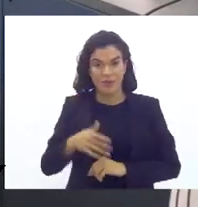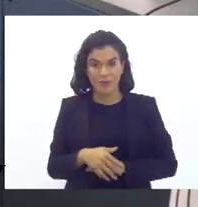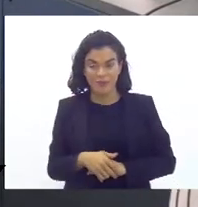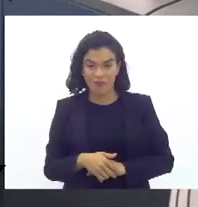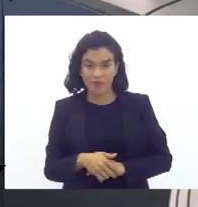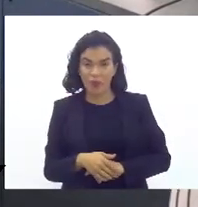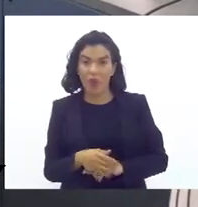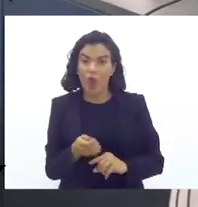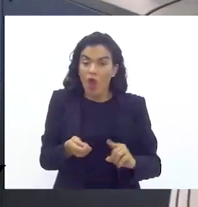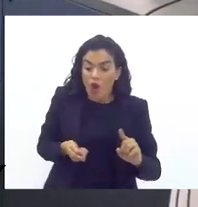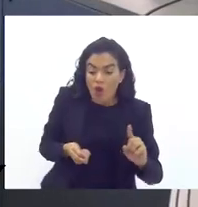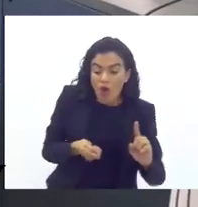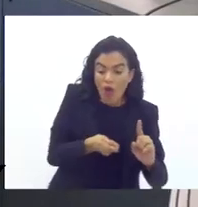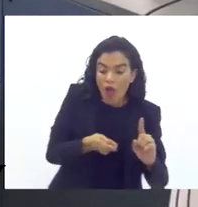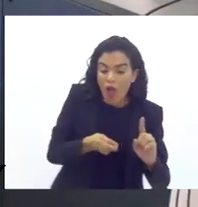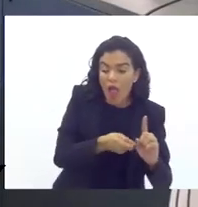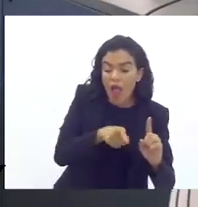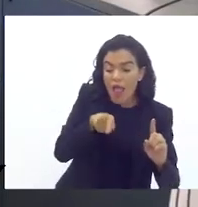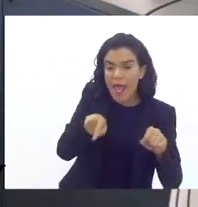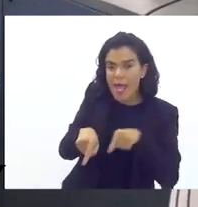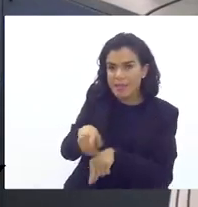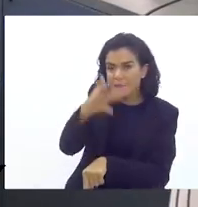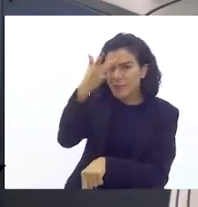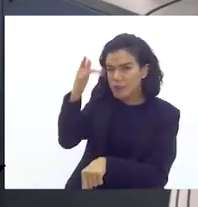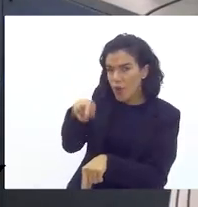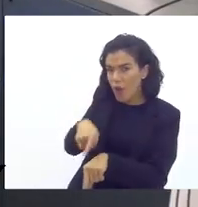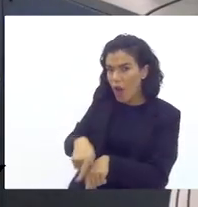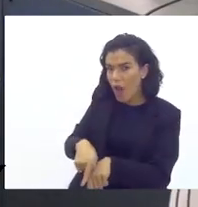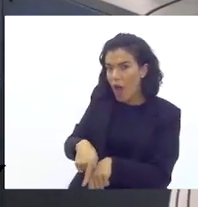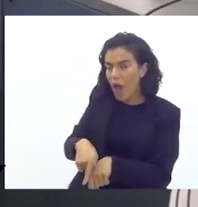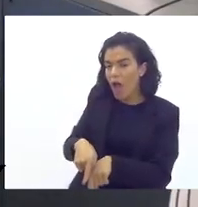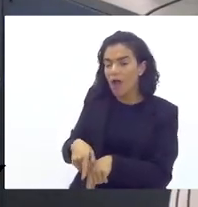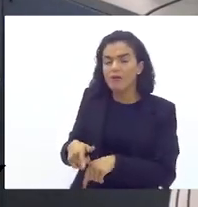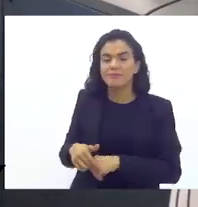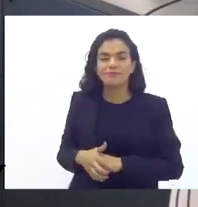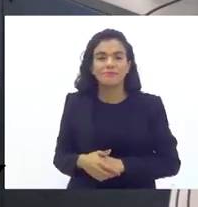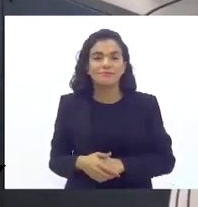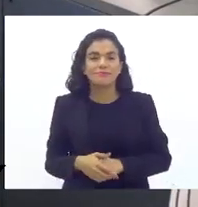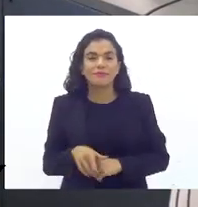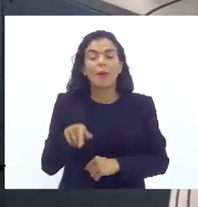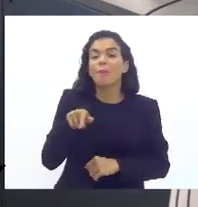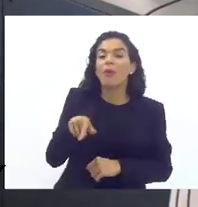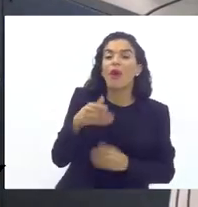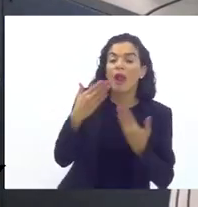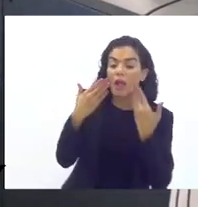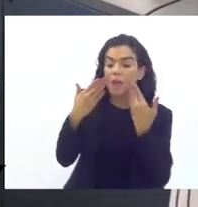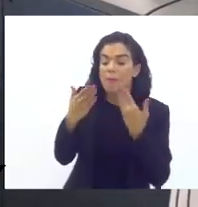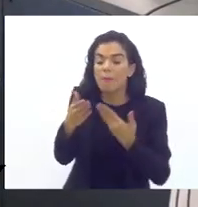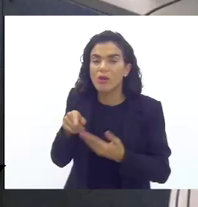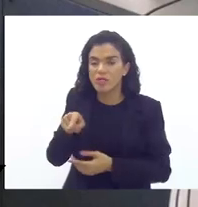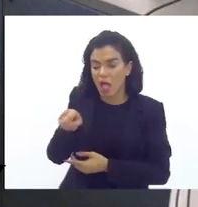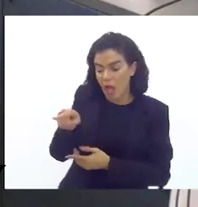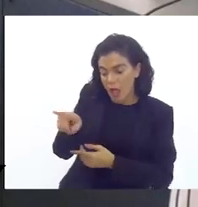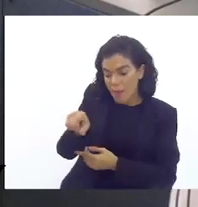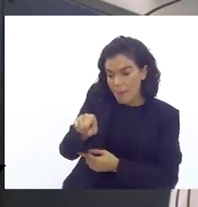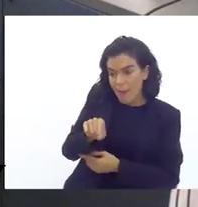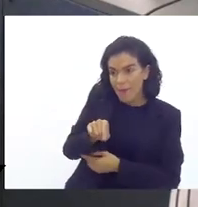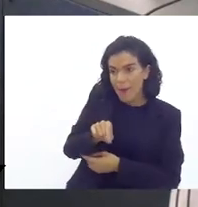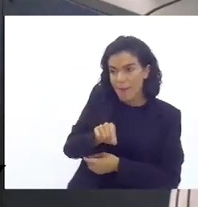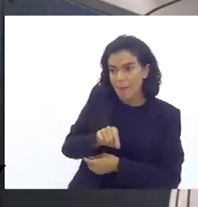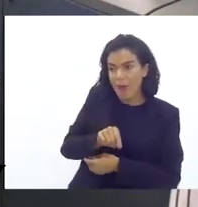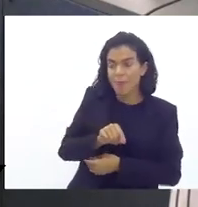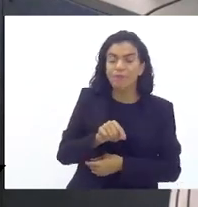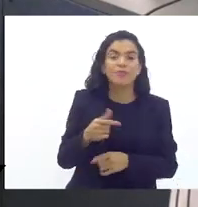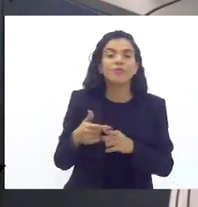coagem a pessoa aquela vítima que tá ali já fragilizada para ela mostrar porque o que eles